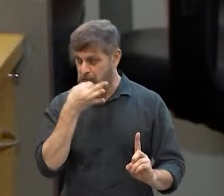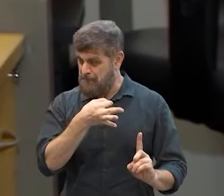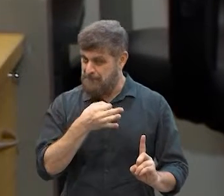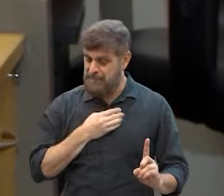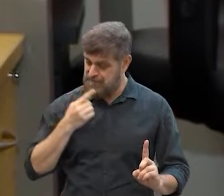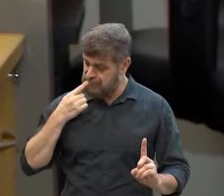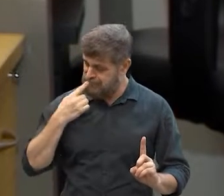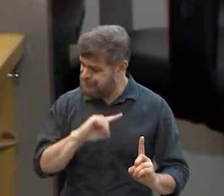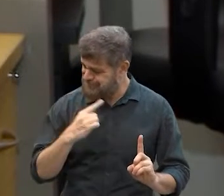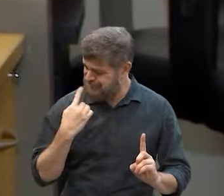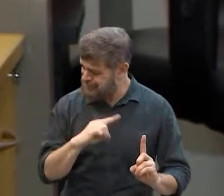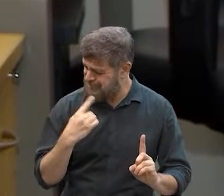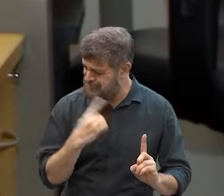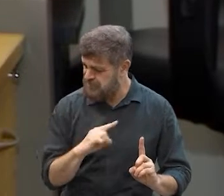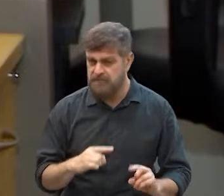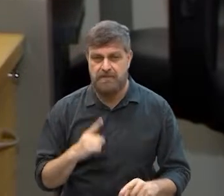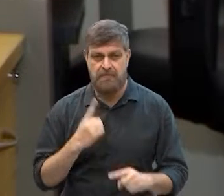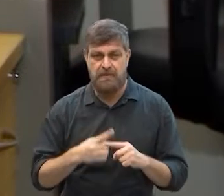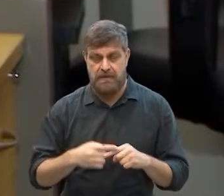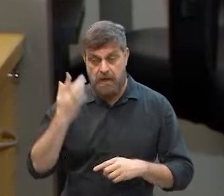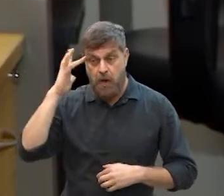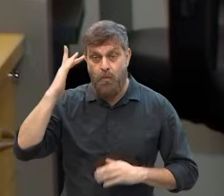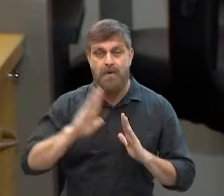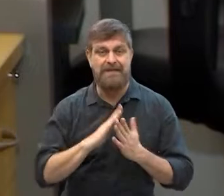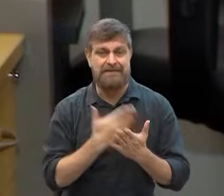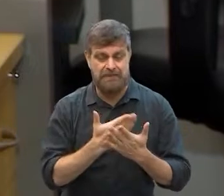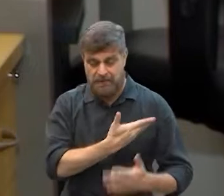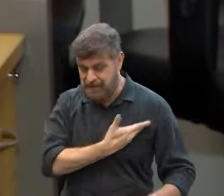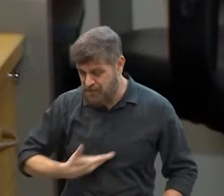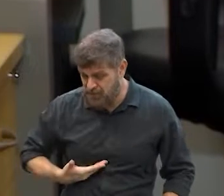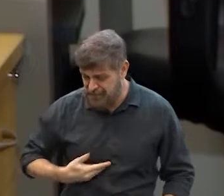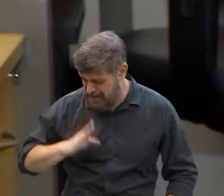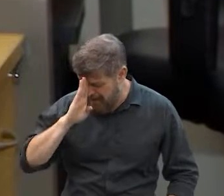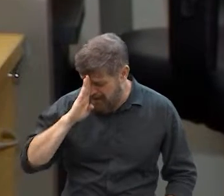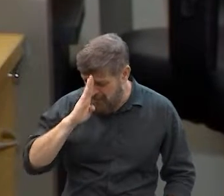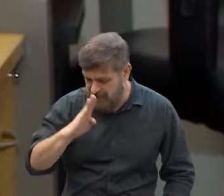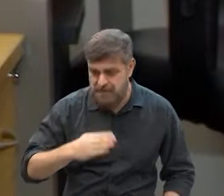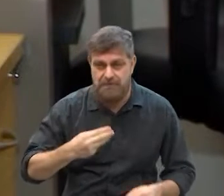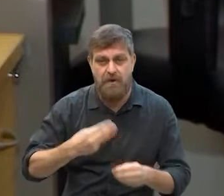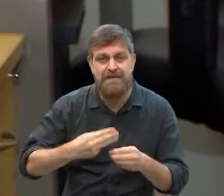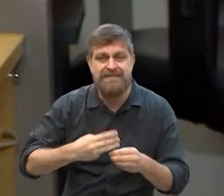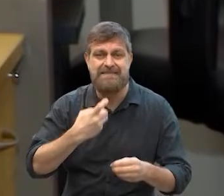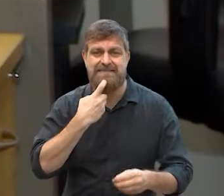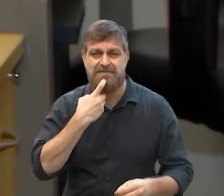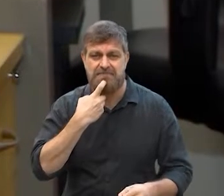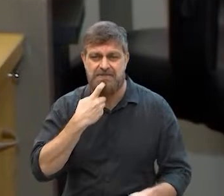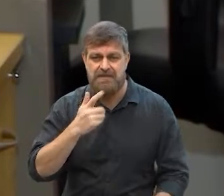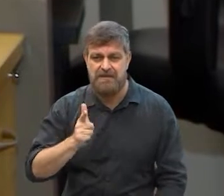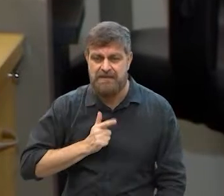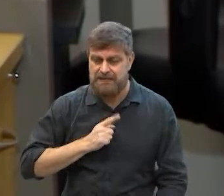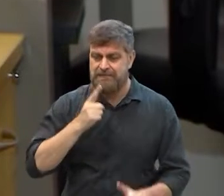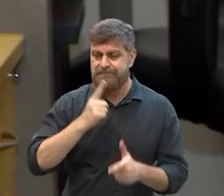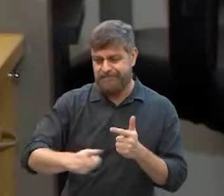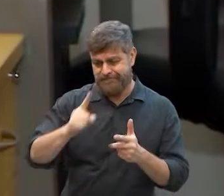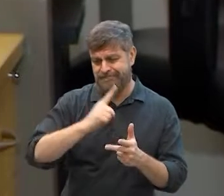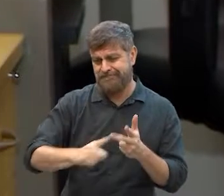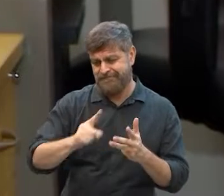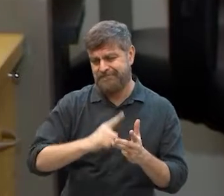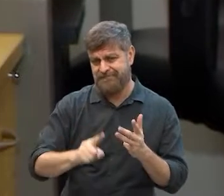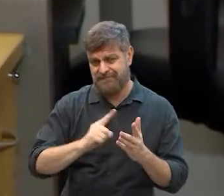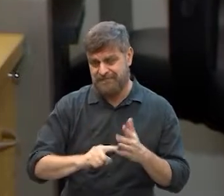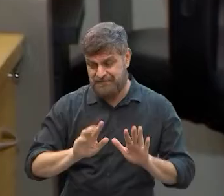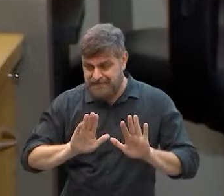esse processo. Eu acho que as escolas públicas, em especial as municipais de Campinas, possuem problemas,